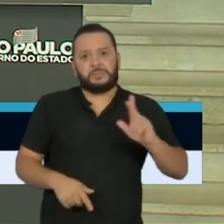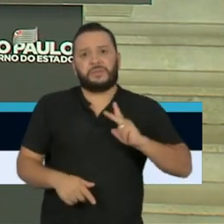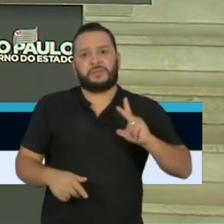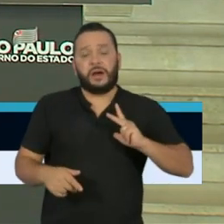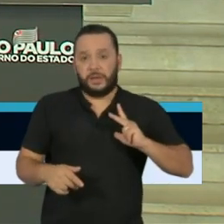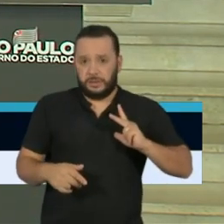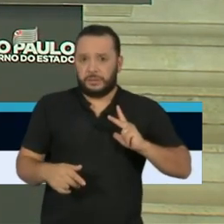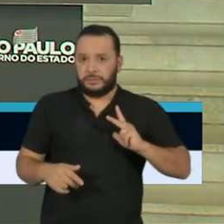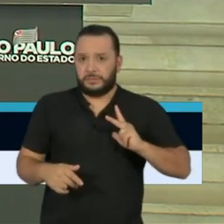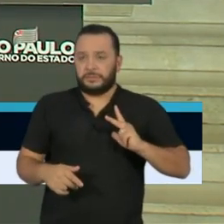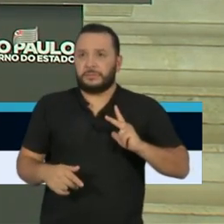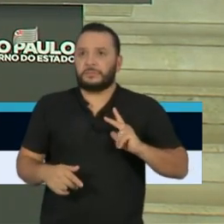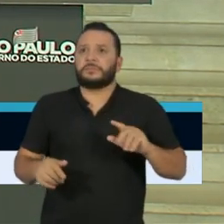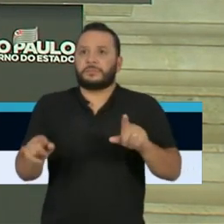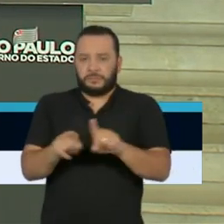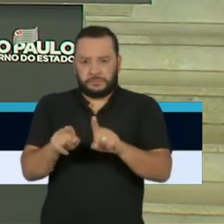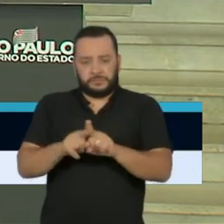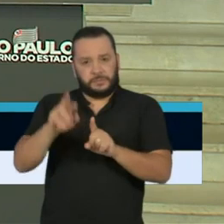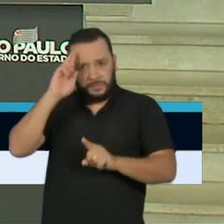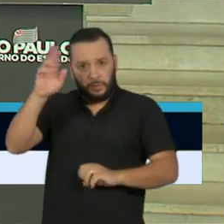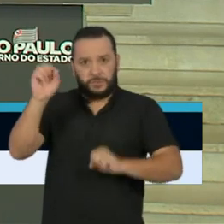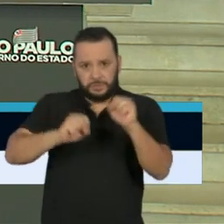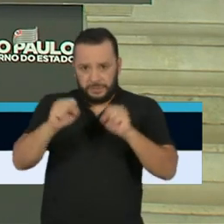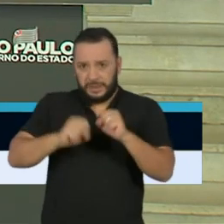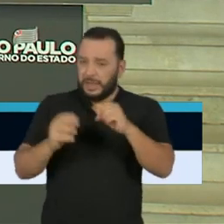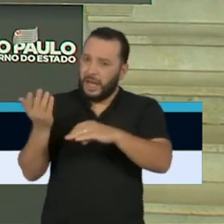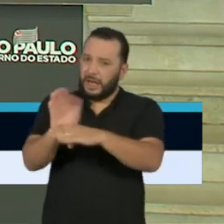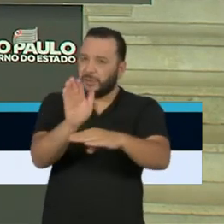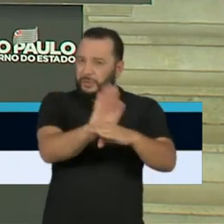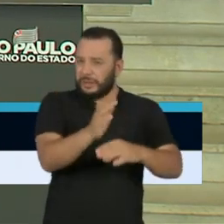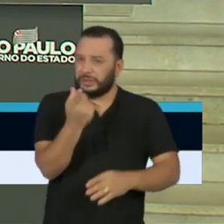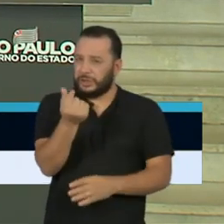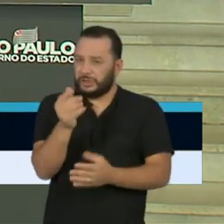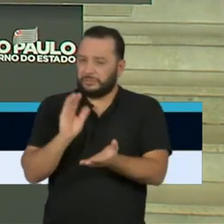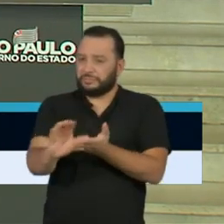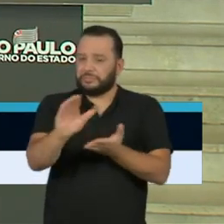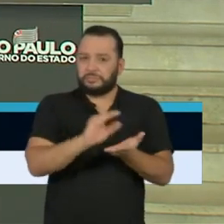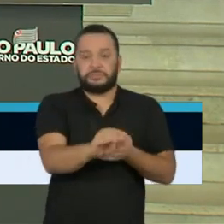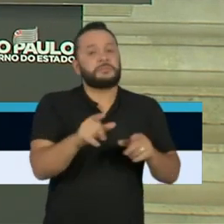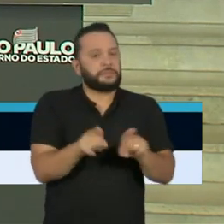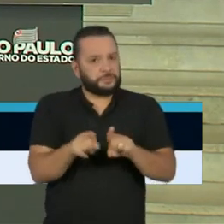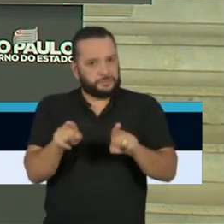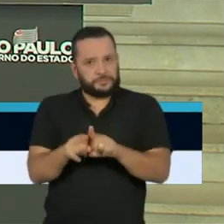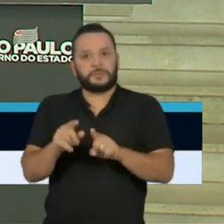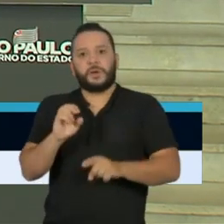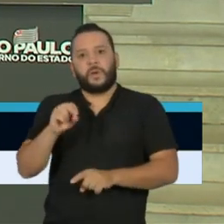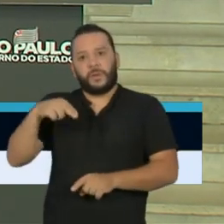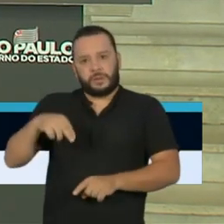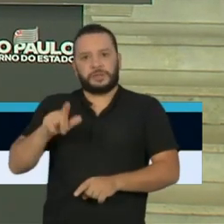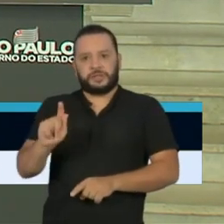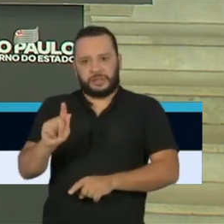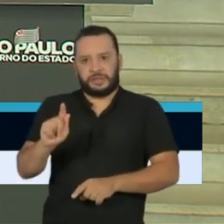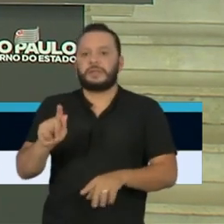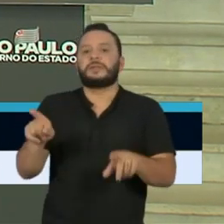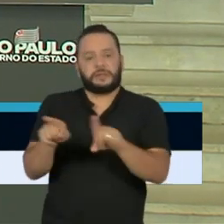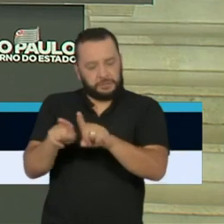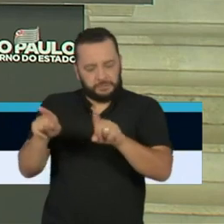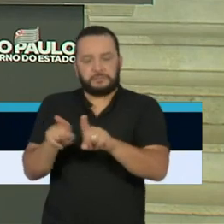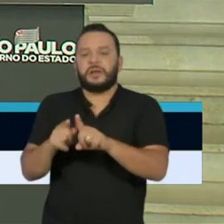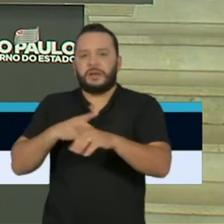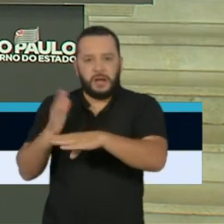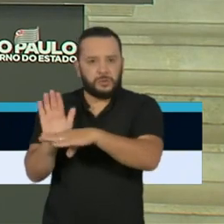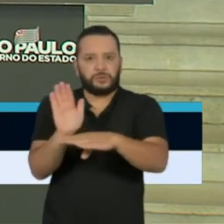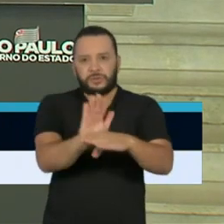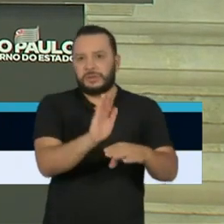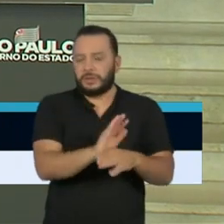grandes executivos e empresários que estão contribuindo com o valor financeiro, mas também as organizações sociais. Então, esse trabalho